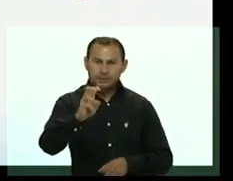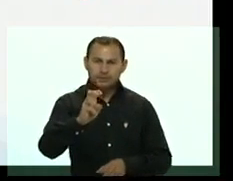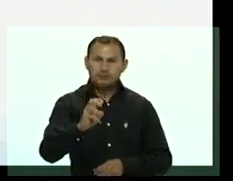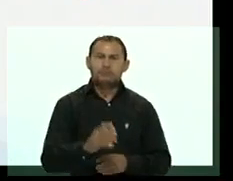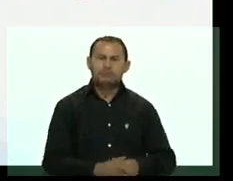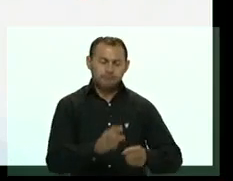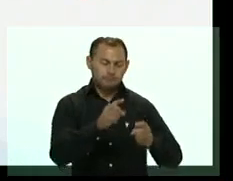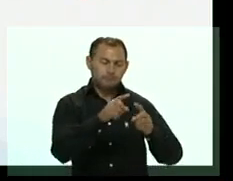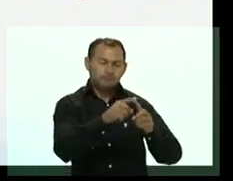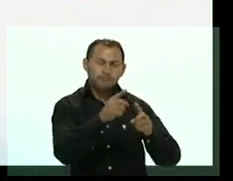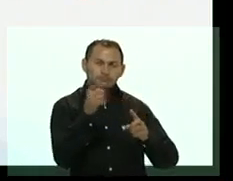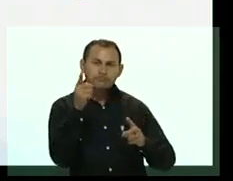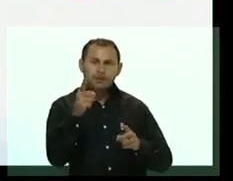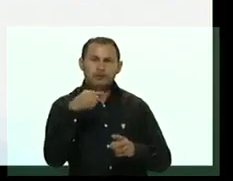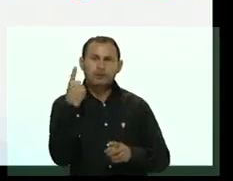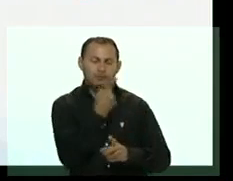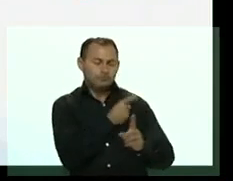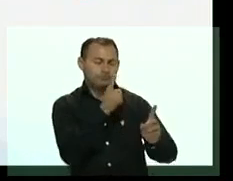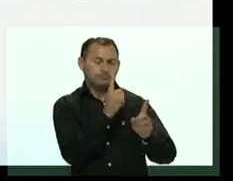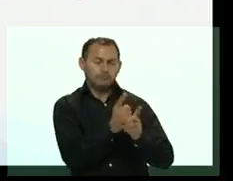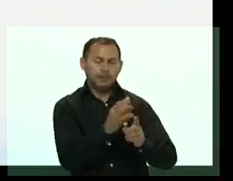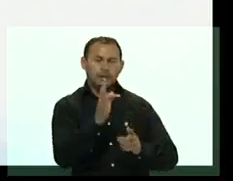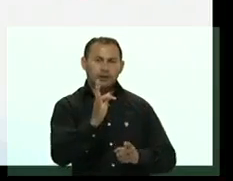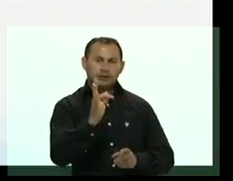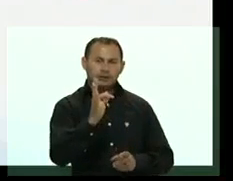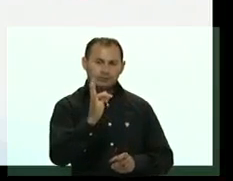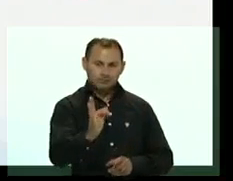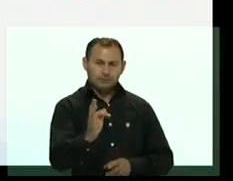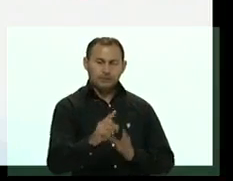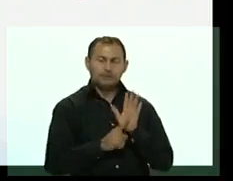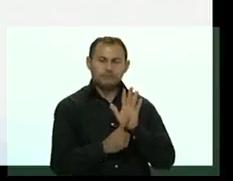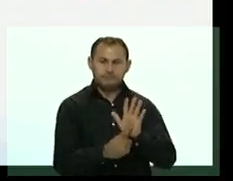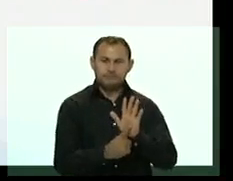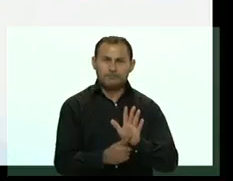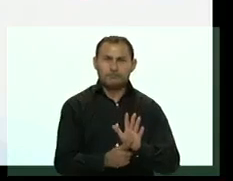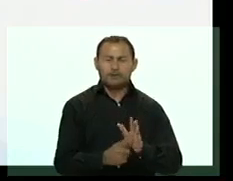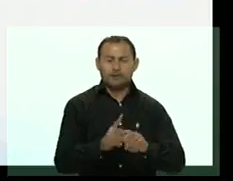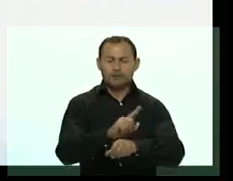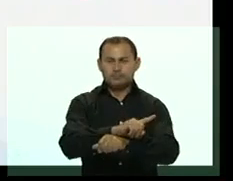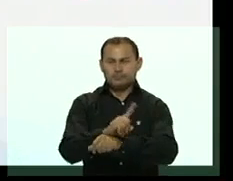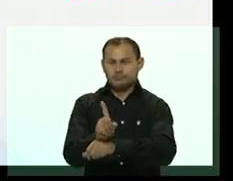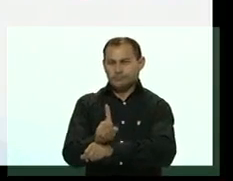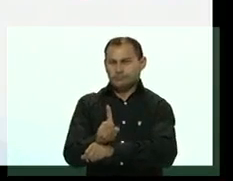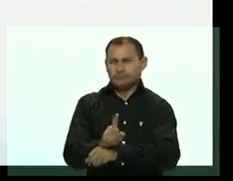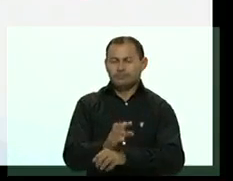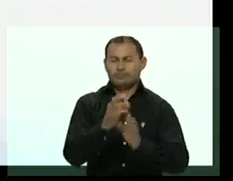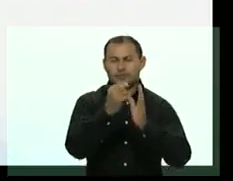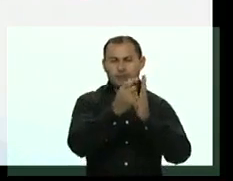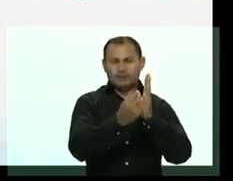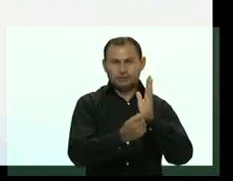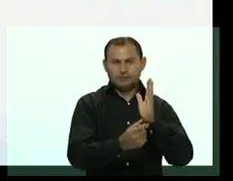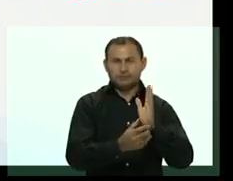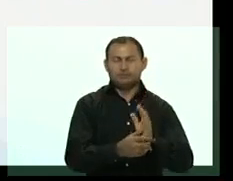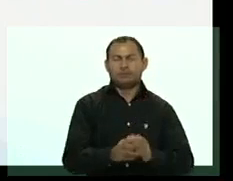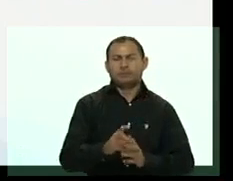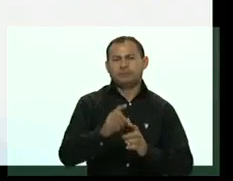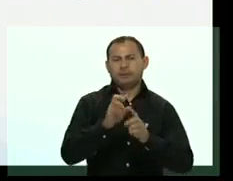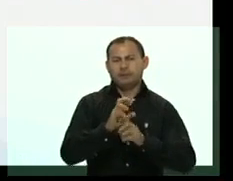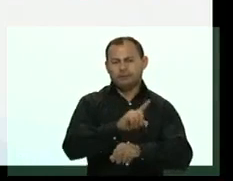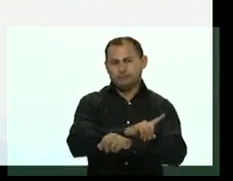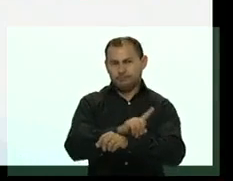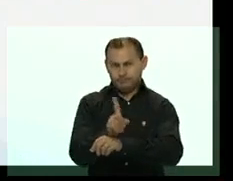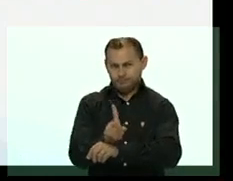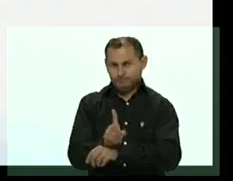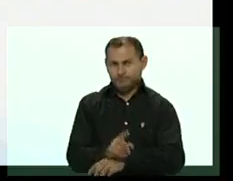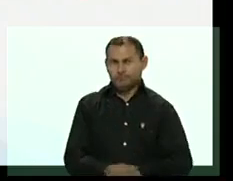Então, neste caso aqui, nós encontramos a função, né, representando a velocidade, a taxa de variação aí nessa questão da